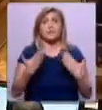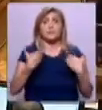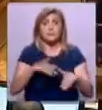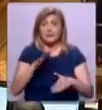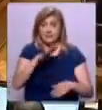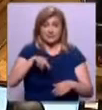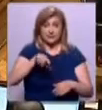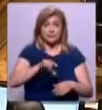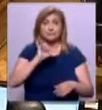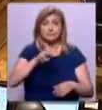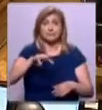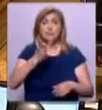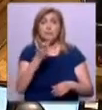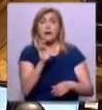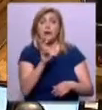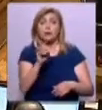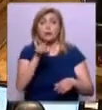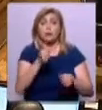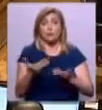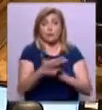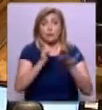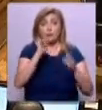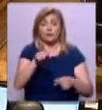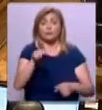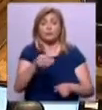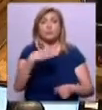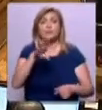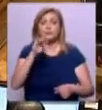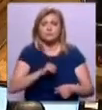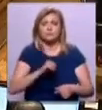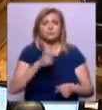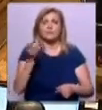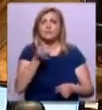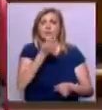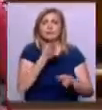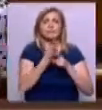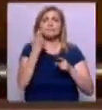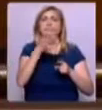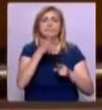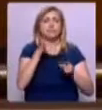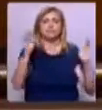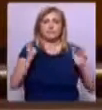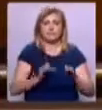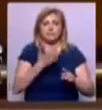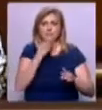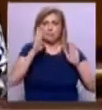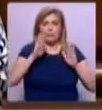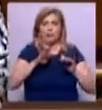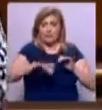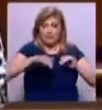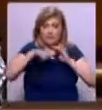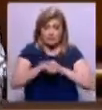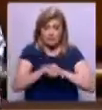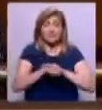cenário macroeconómico do PS, apresentado há 24 horas, tirou-lhe o protagonismo. Parámos de cavar, mas ainda é